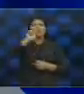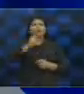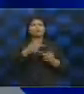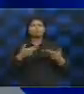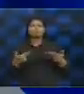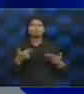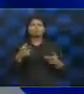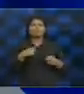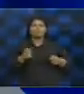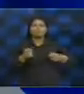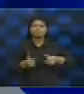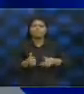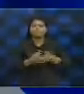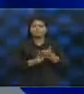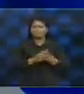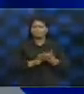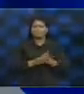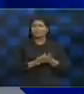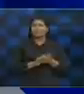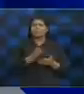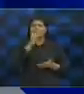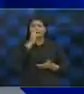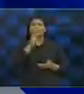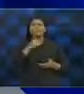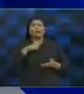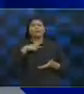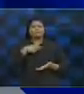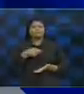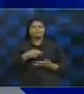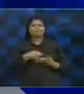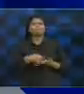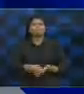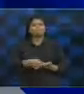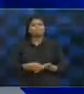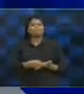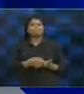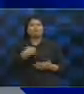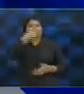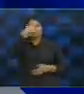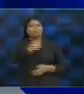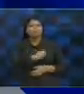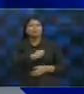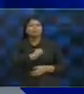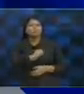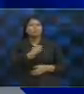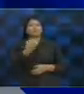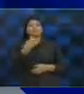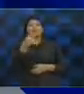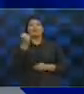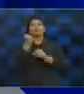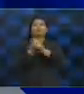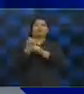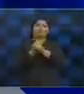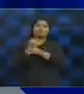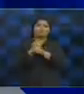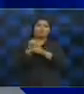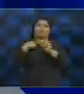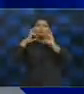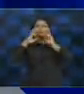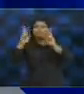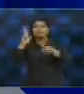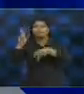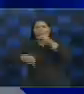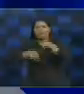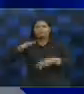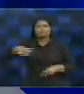escândalo, uma trajetória muito firme que é coerente com a minha vida pública de 38 anos de respeito ao povo brasileiro, ao povo